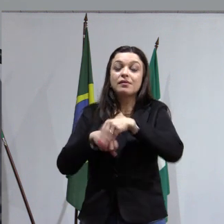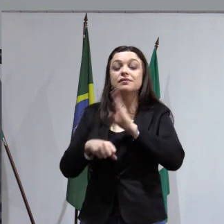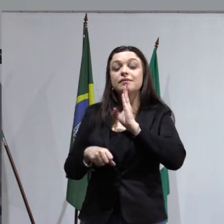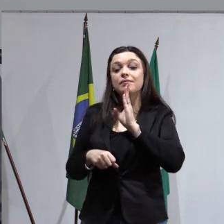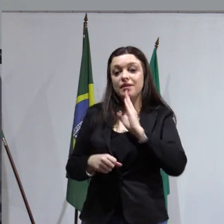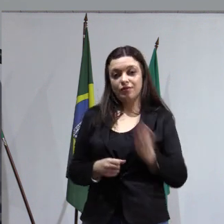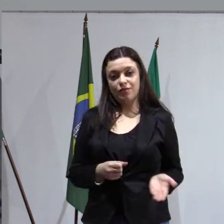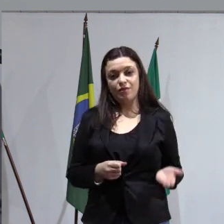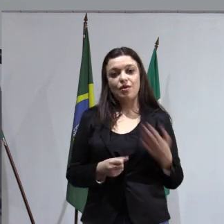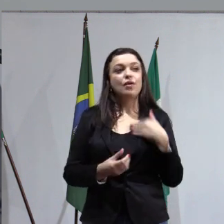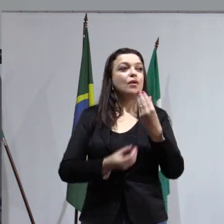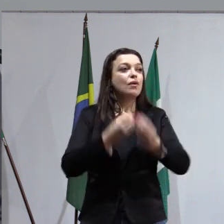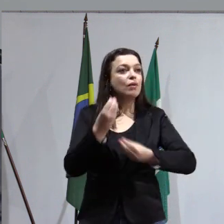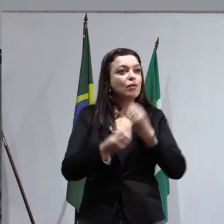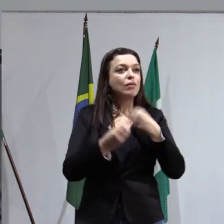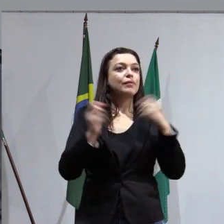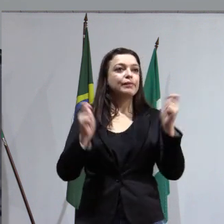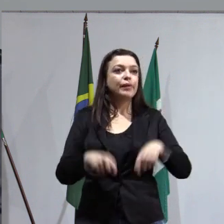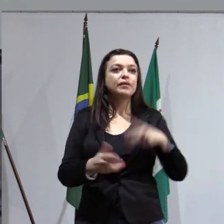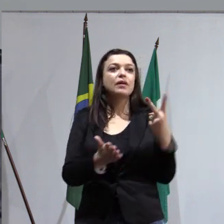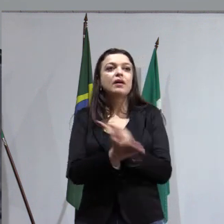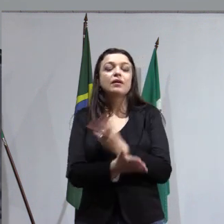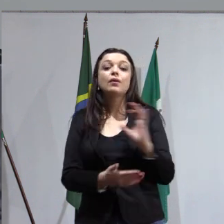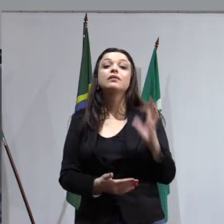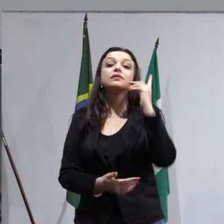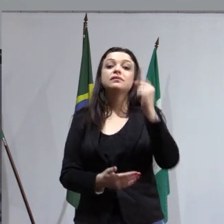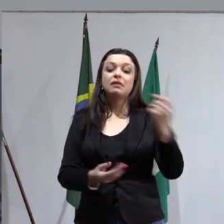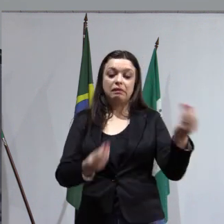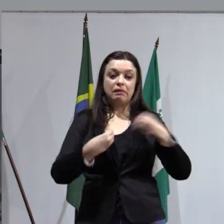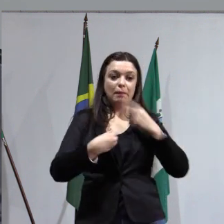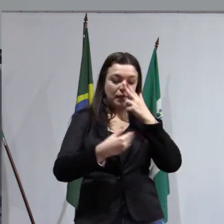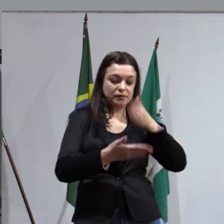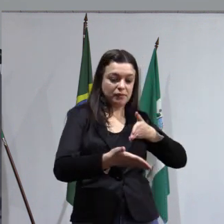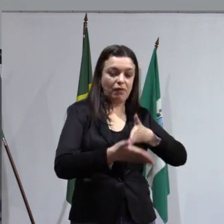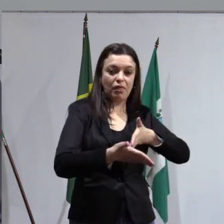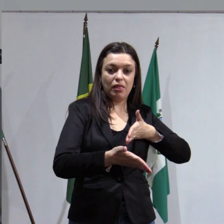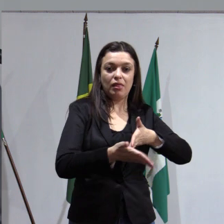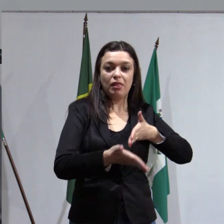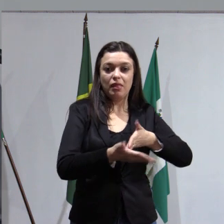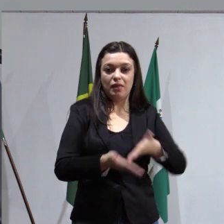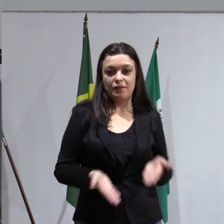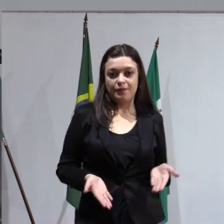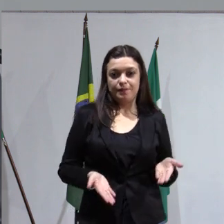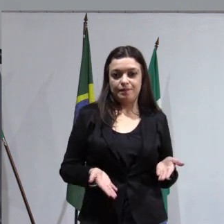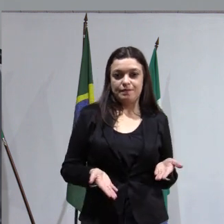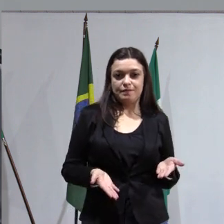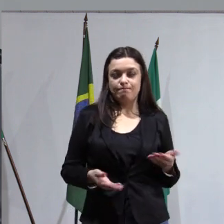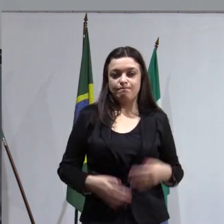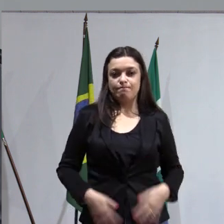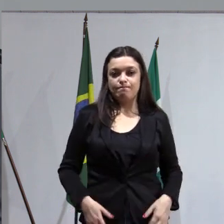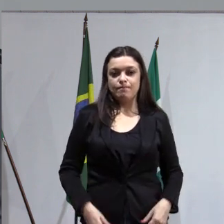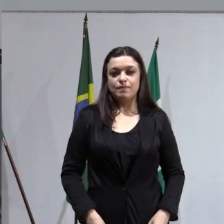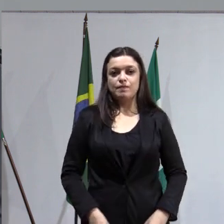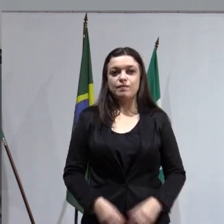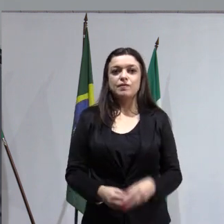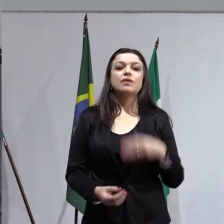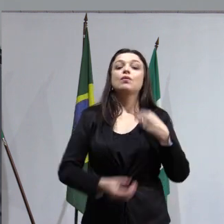vai acabar limitando ou, de certa forma, vai acabar, como posso dizer,